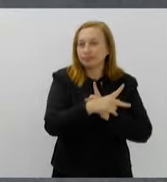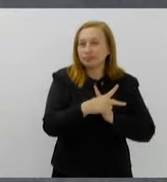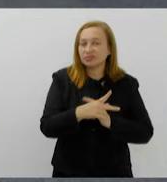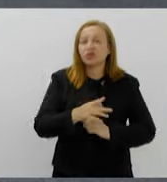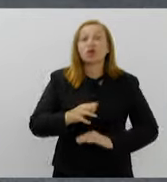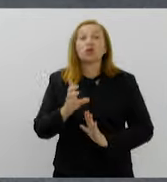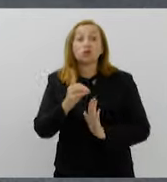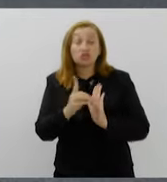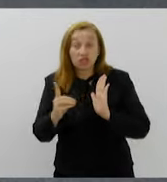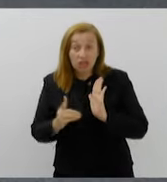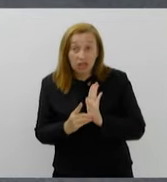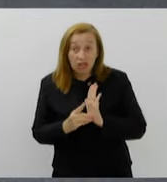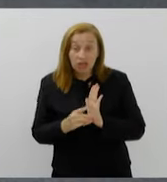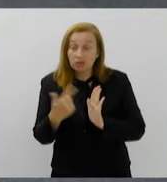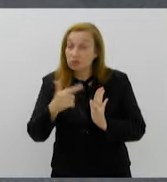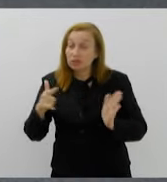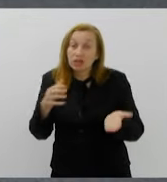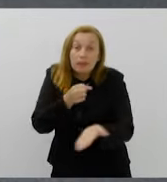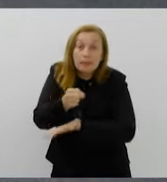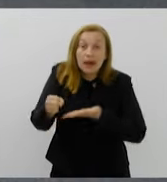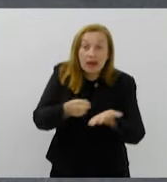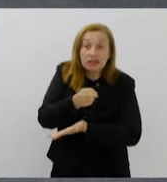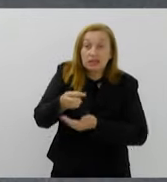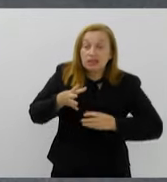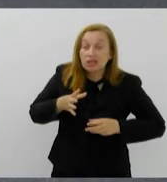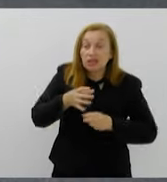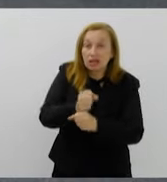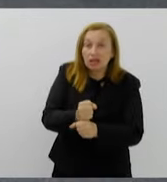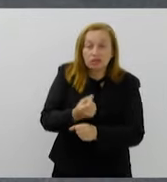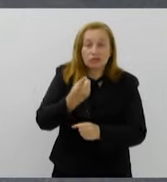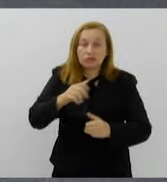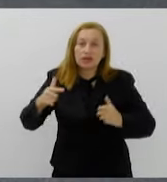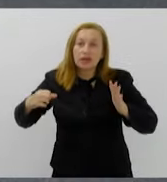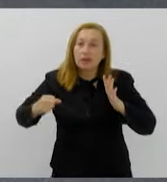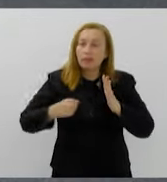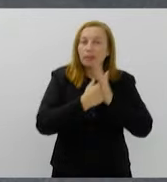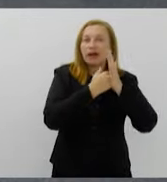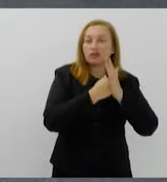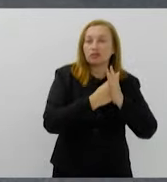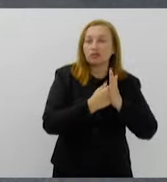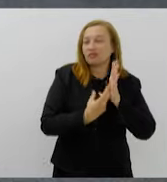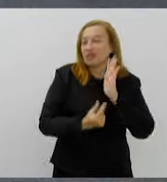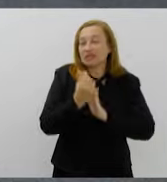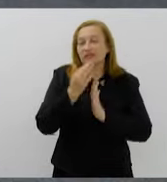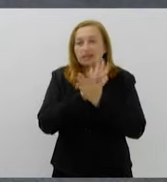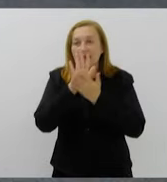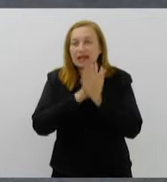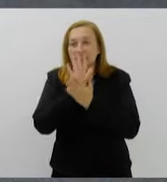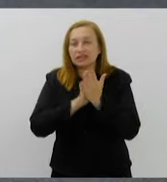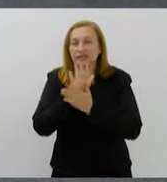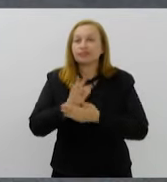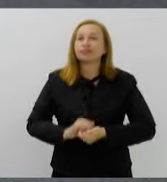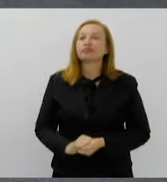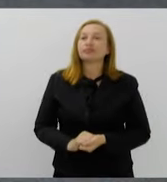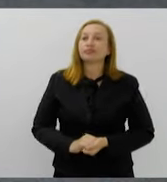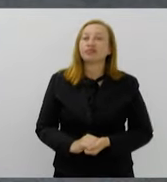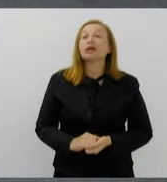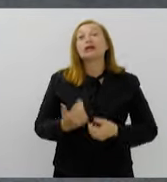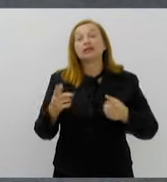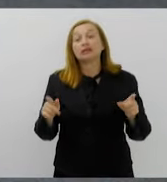decretos não tem base de cálculo não tem Impacto financeiro não tem nada além disso